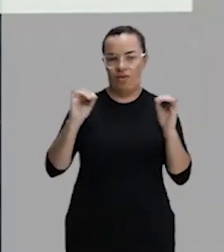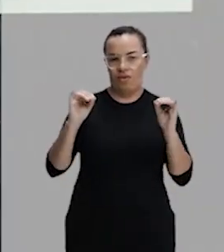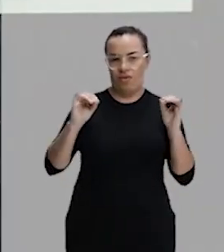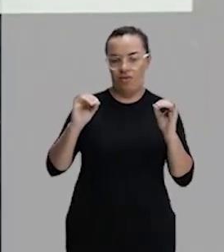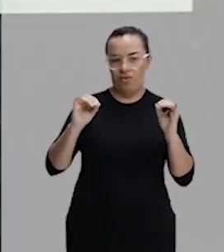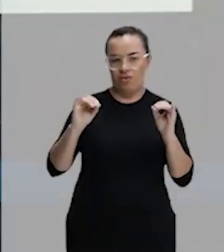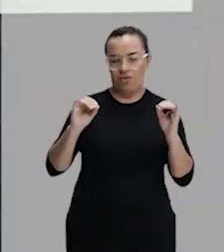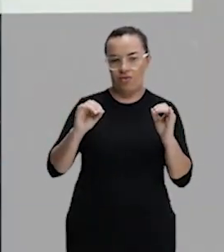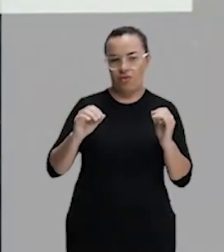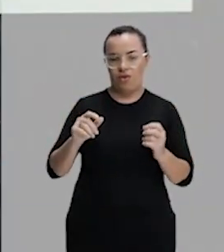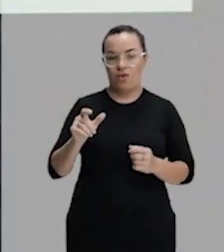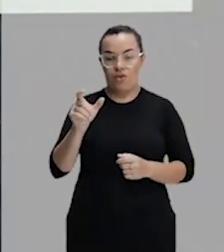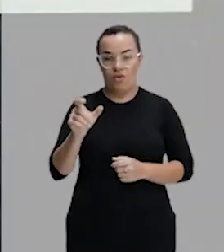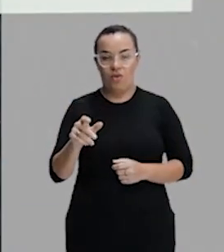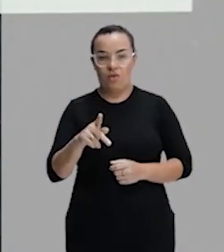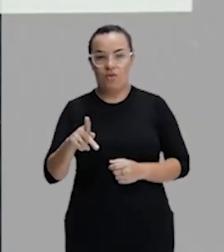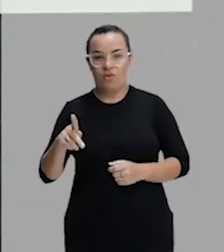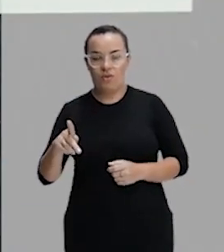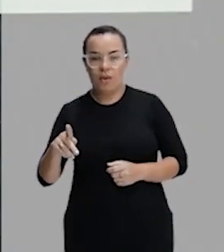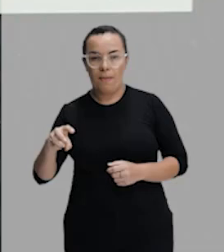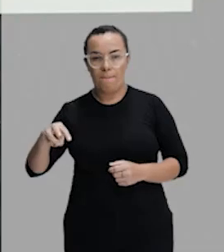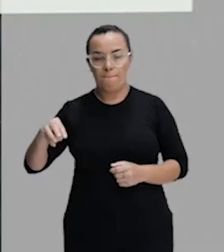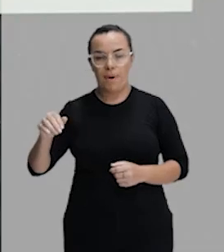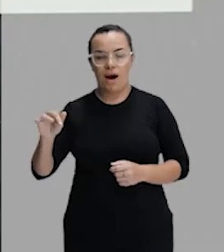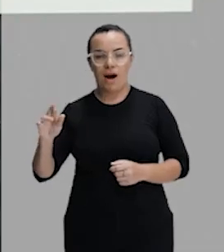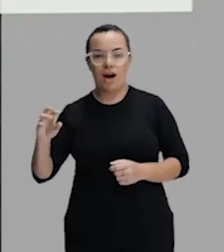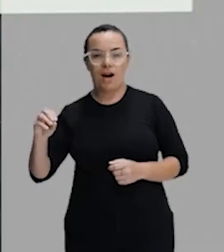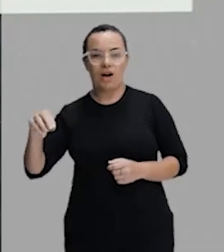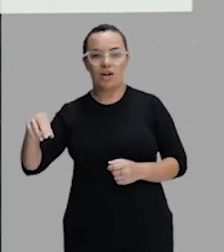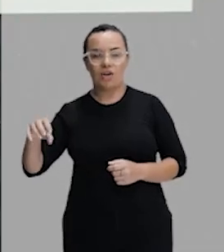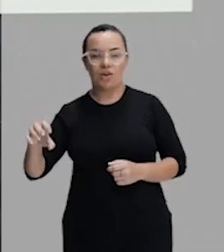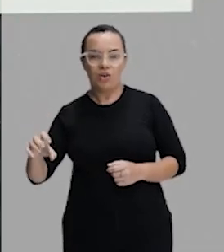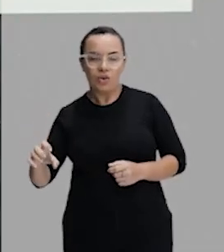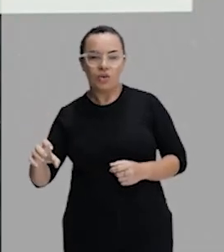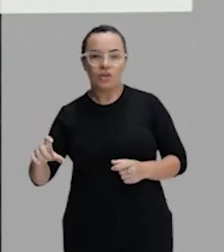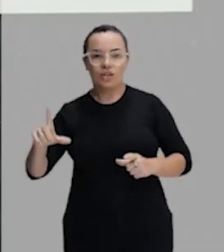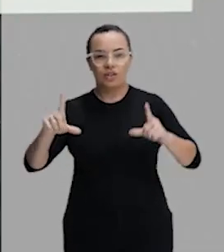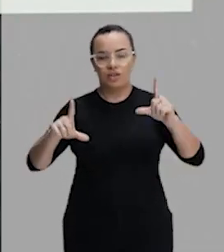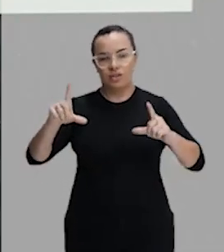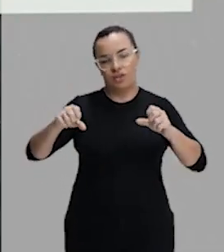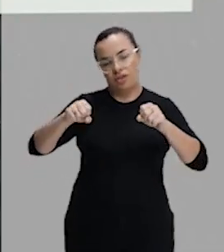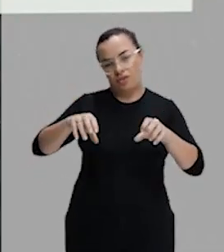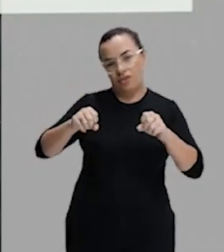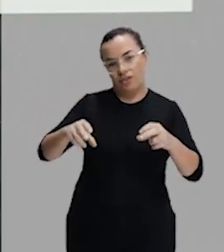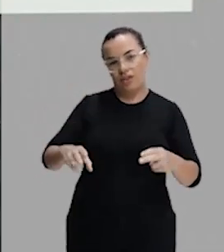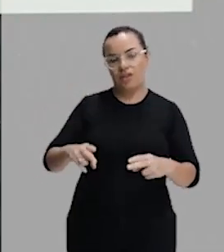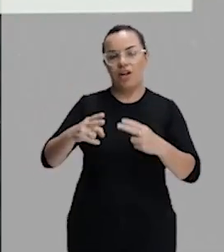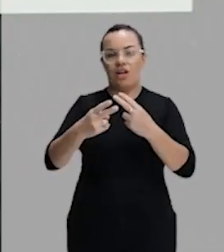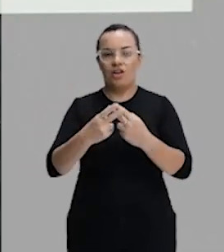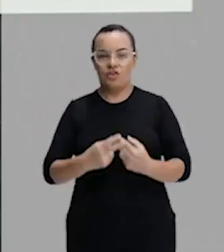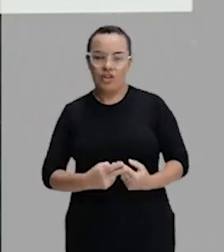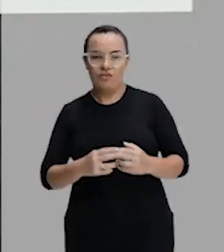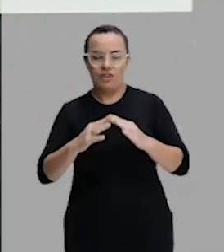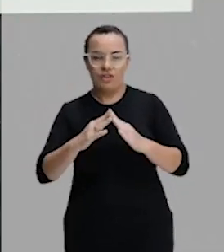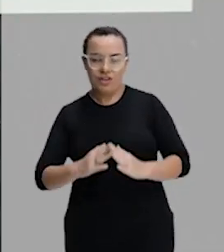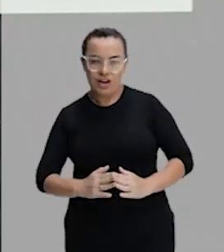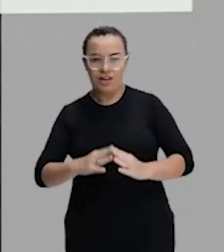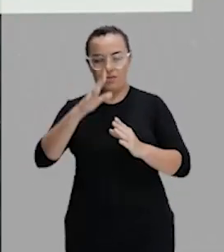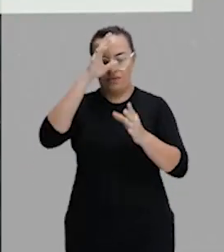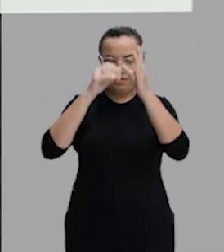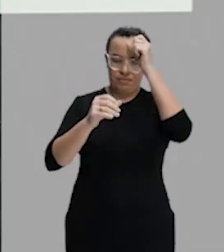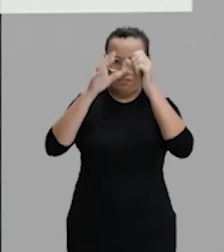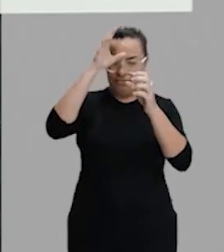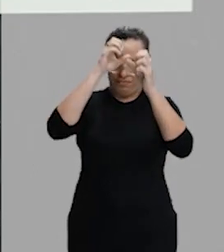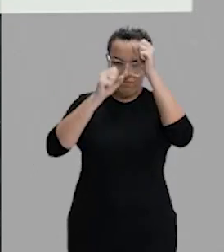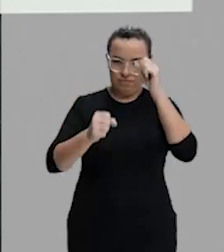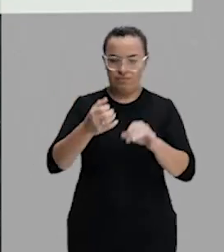pessoal, aqui é o professor Maroni Beckman, mais uma vez com vocês aqui na TV Educação, programa hashtag Fique em Casa Aprendendo, para mais